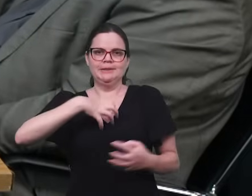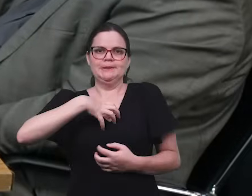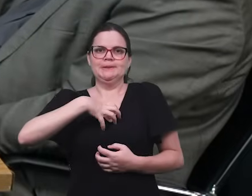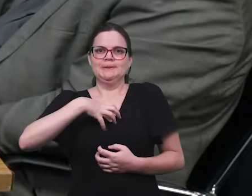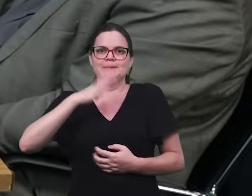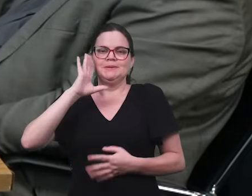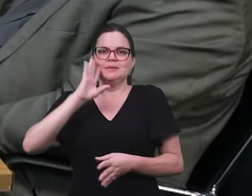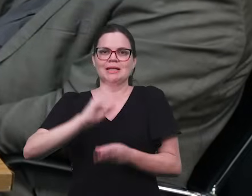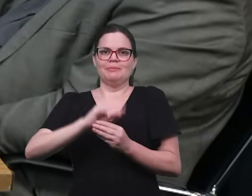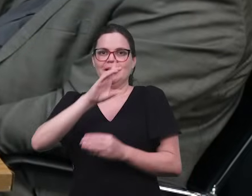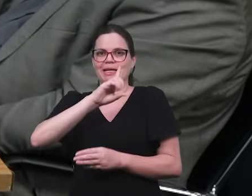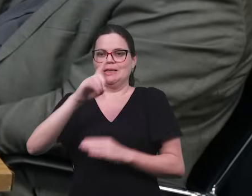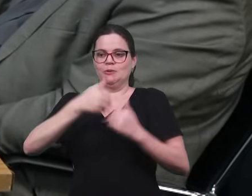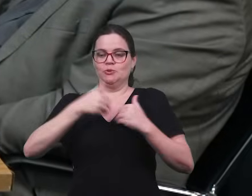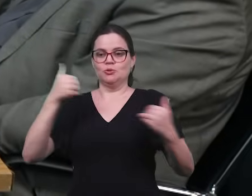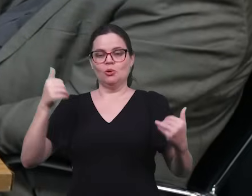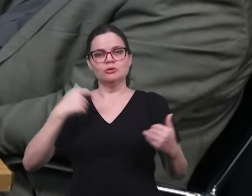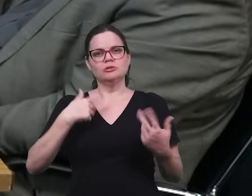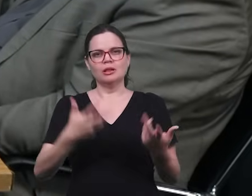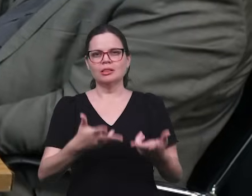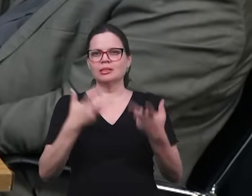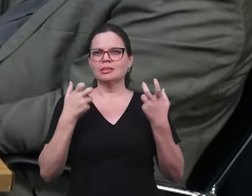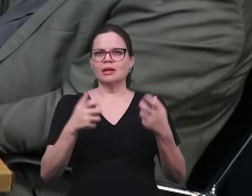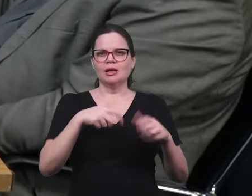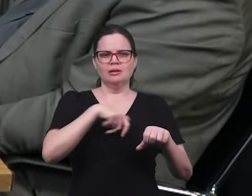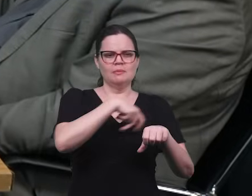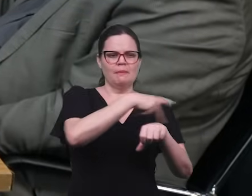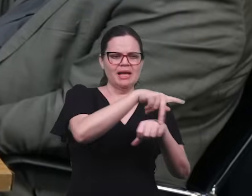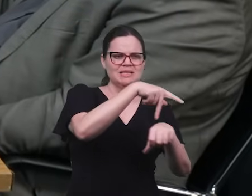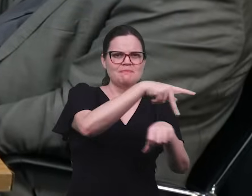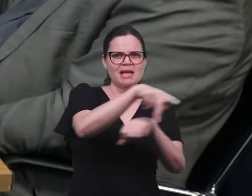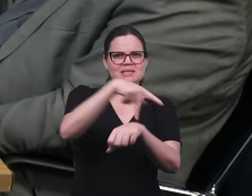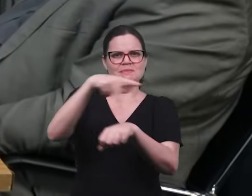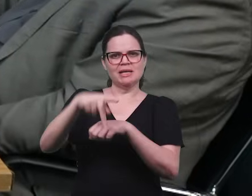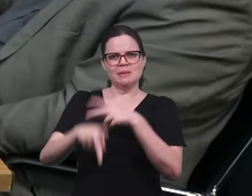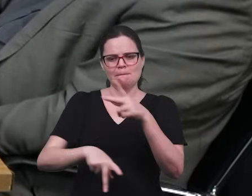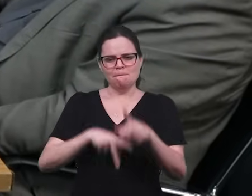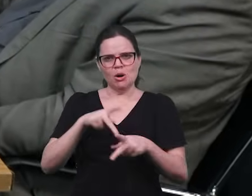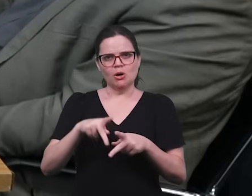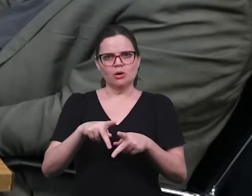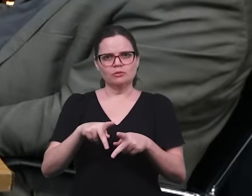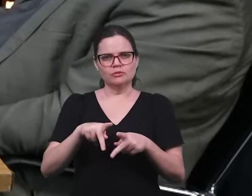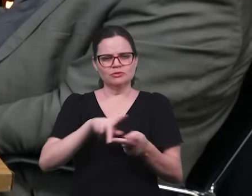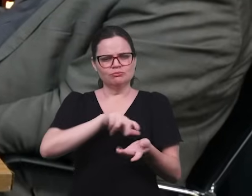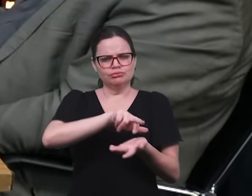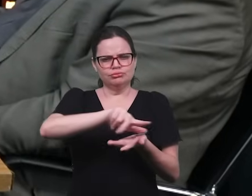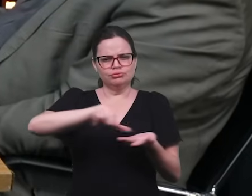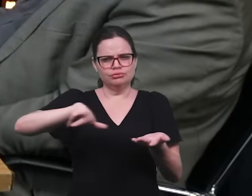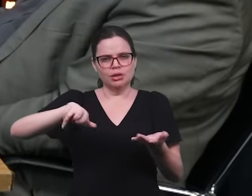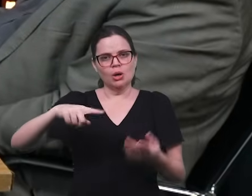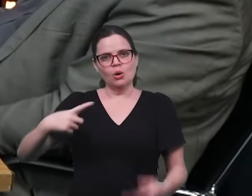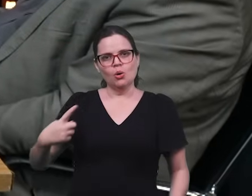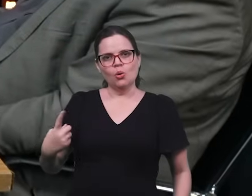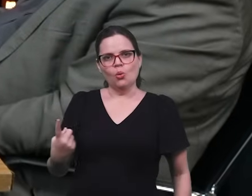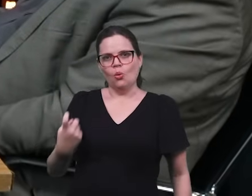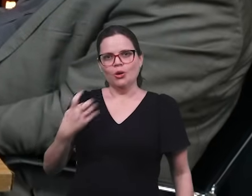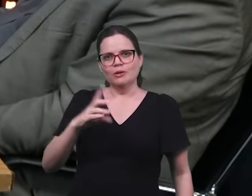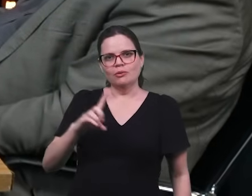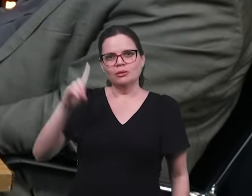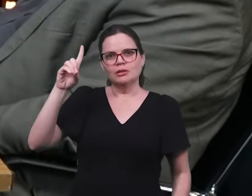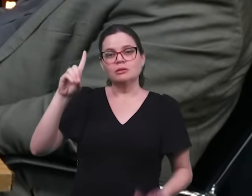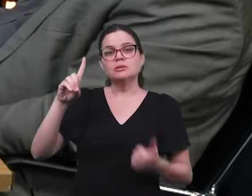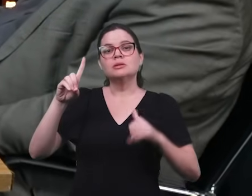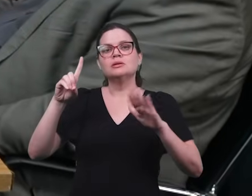interessante, se a gente observar que tantas nações e povos, né? O único que tinha um único Deus era